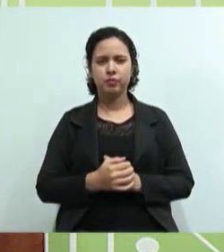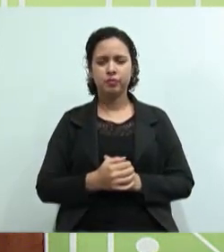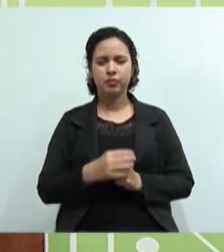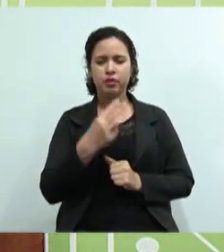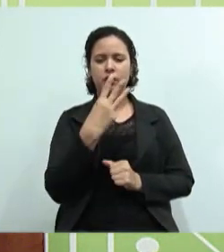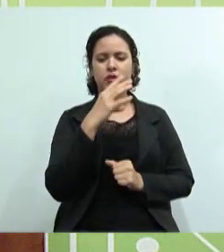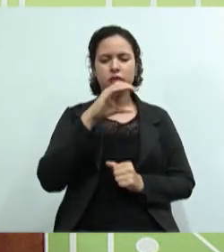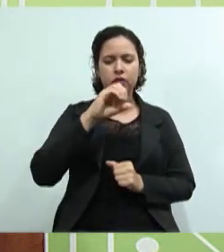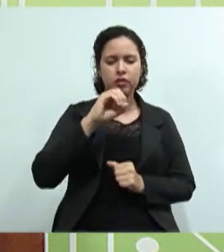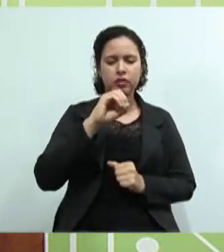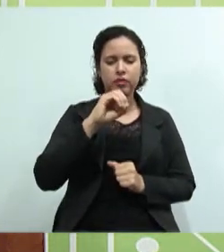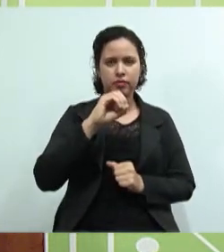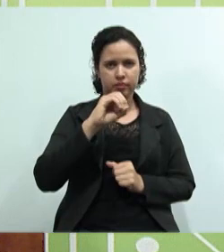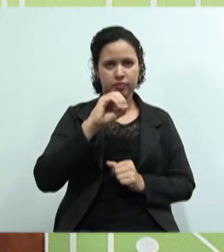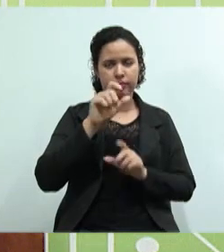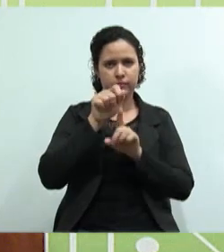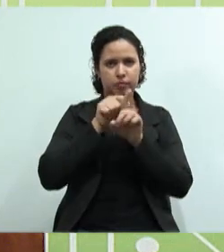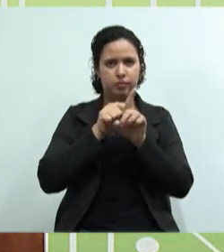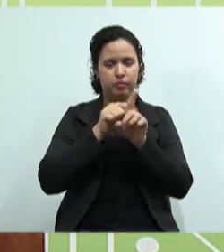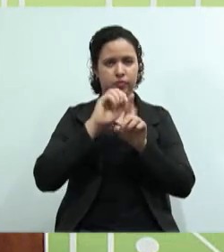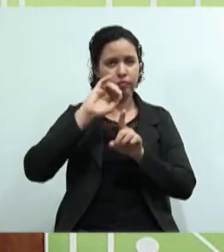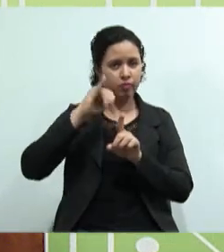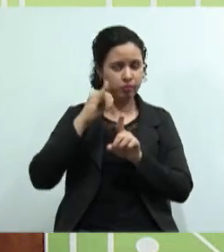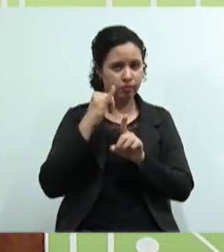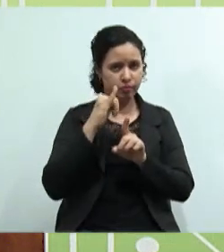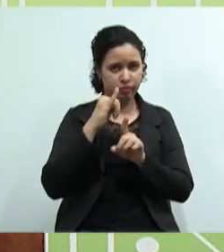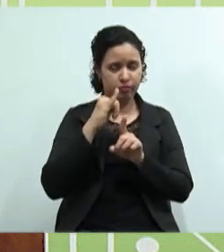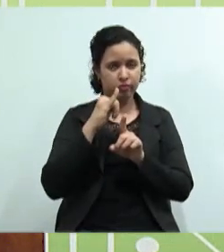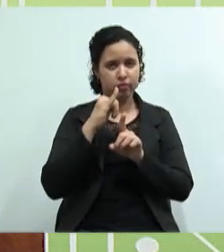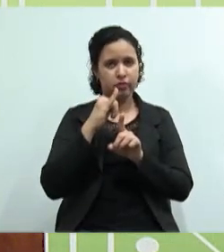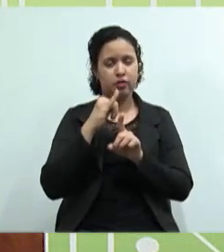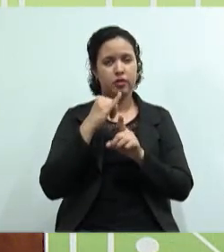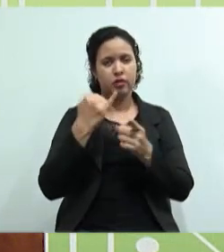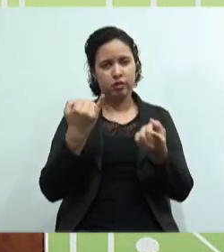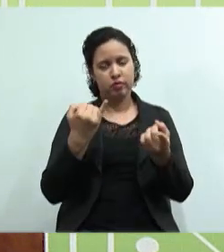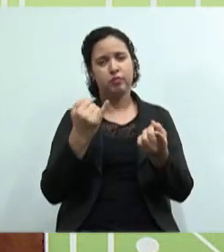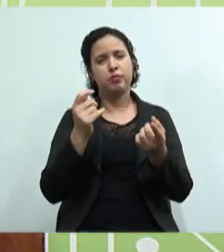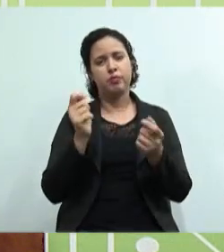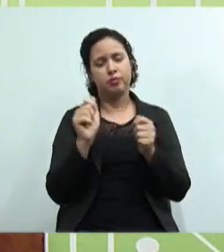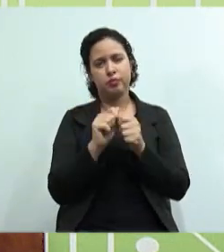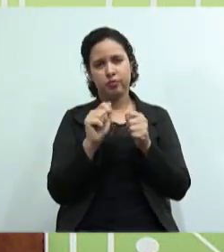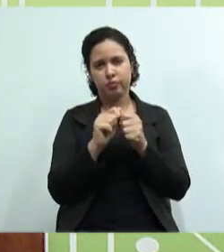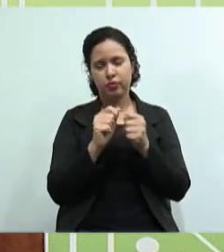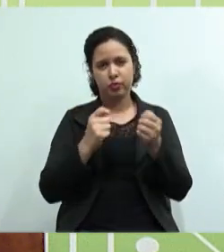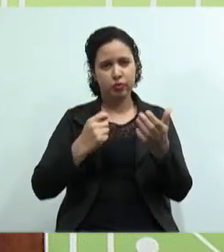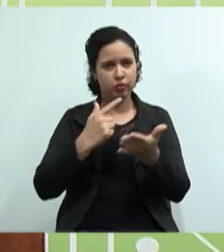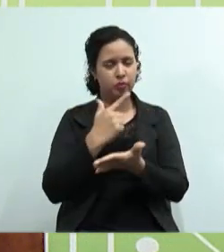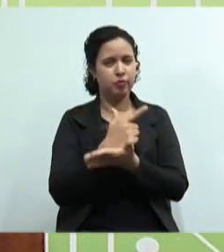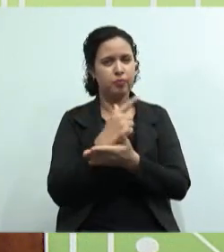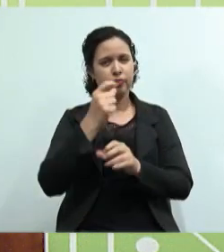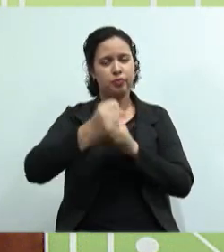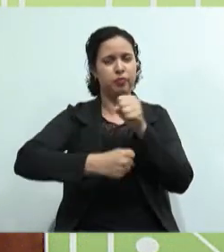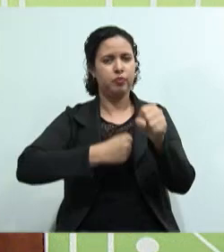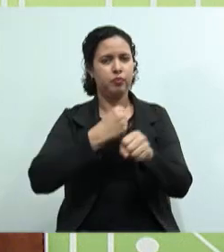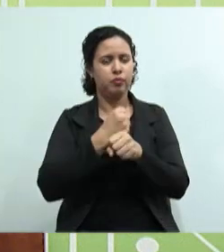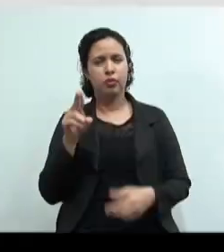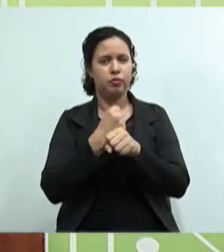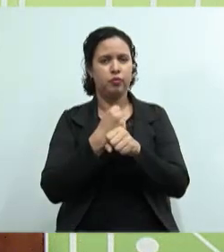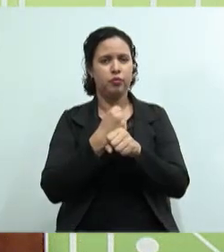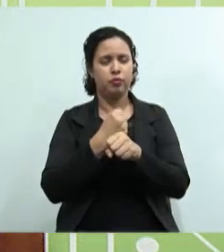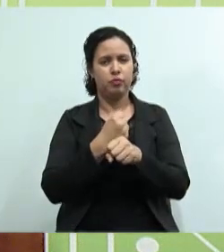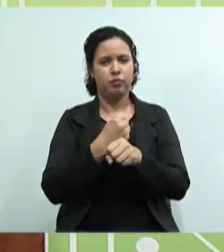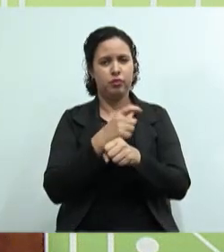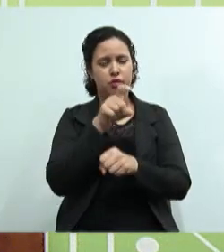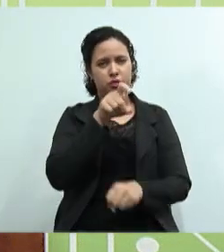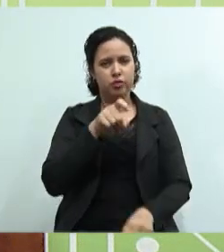estoque inicial de leite condensado. Eu fiz compra no ano X2, certo? Aí o que eu faço? Para mim saber